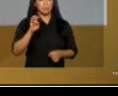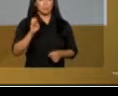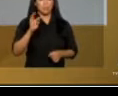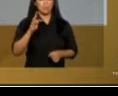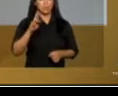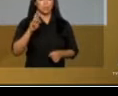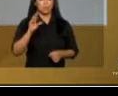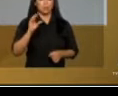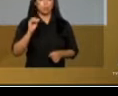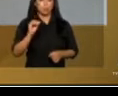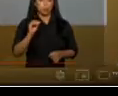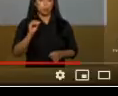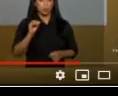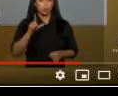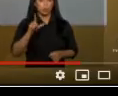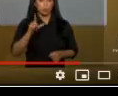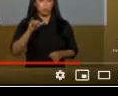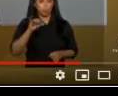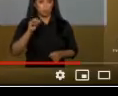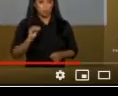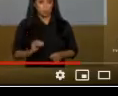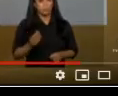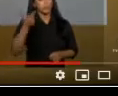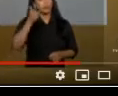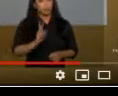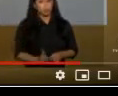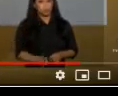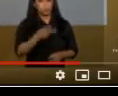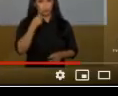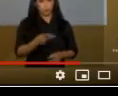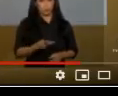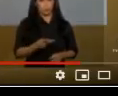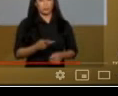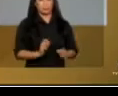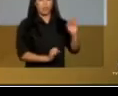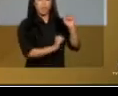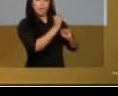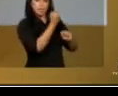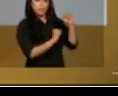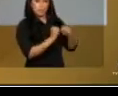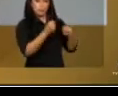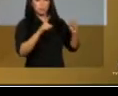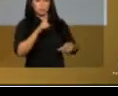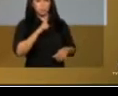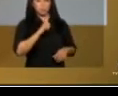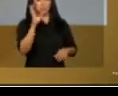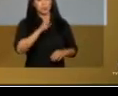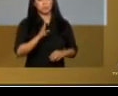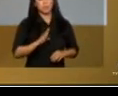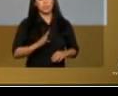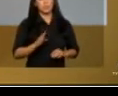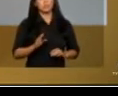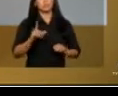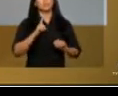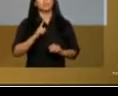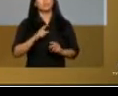Continua o engenheiro. As refinarias instaladas no Brasil têm capacidade